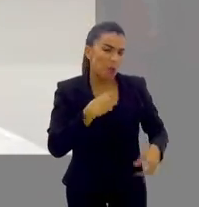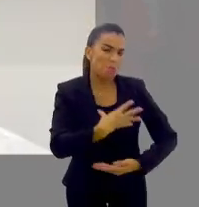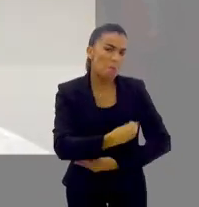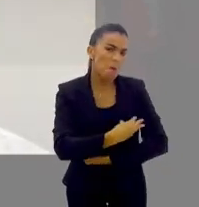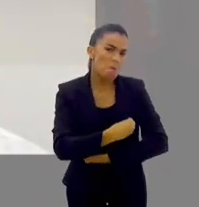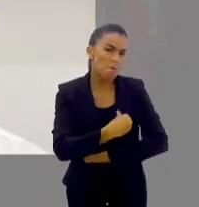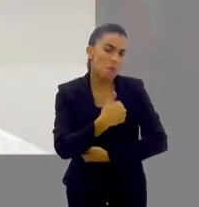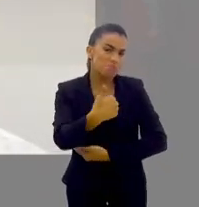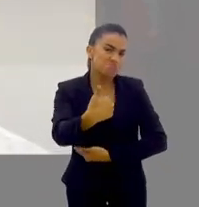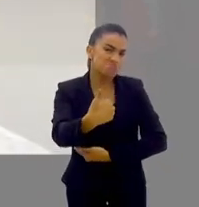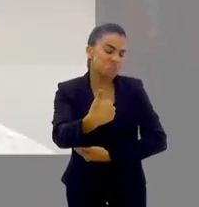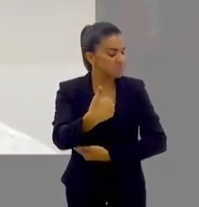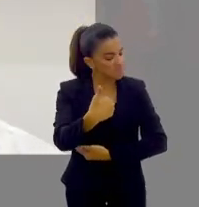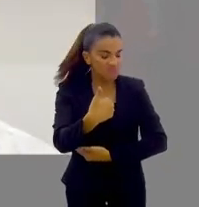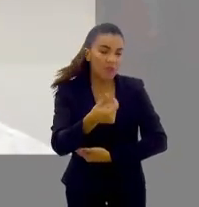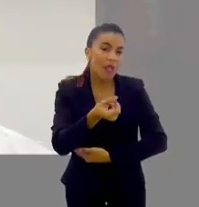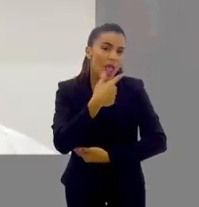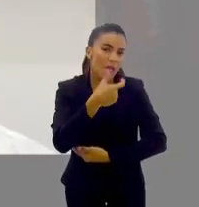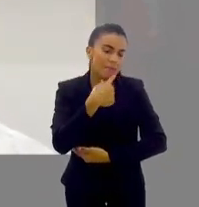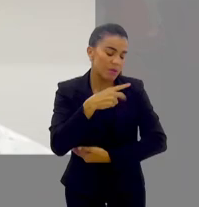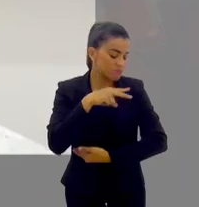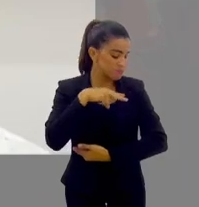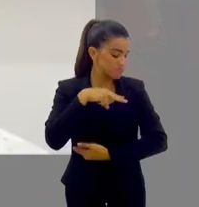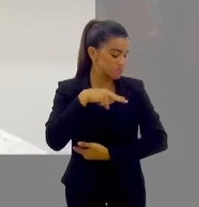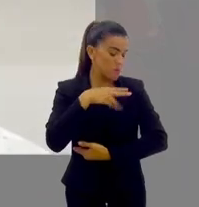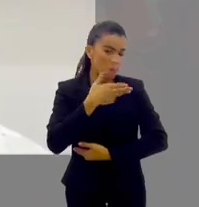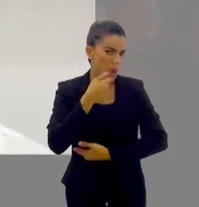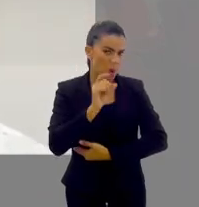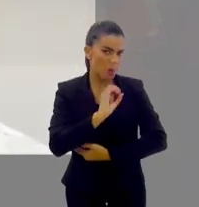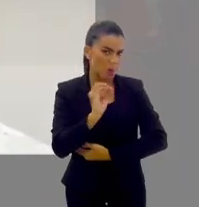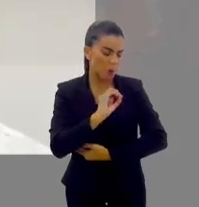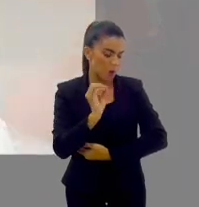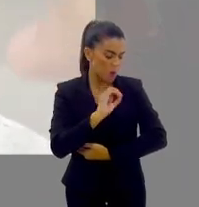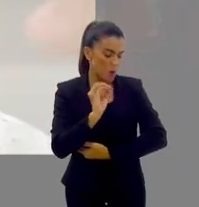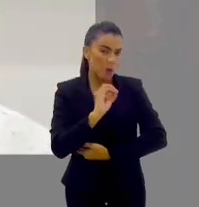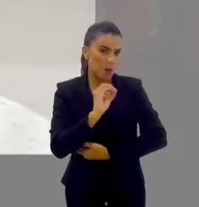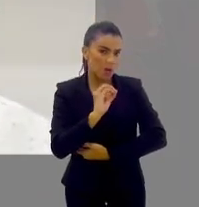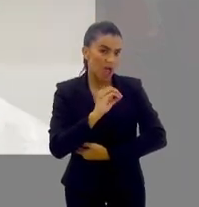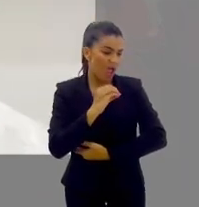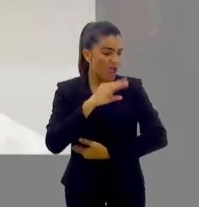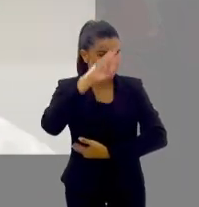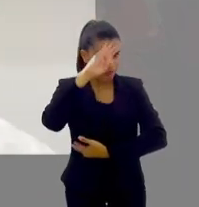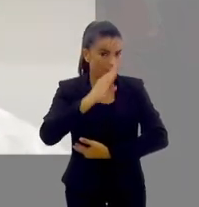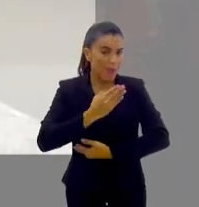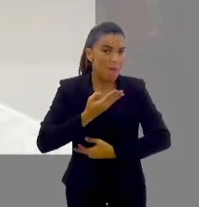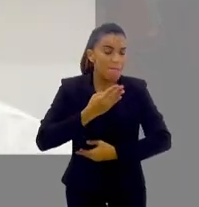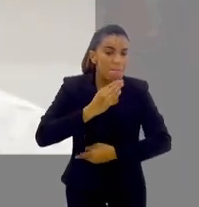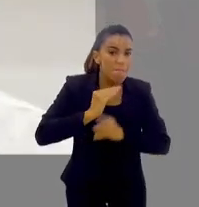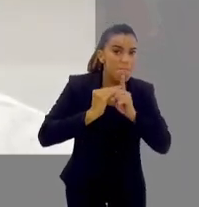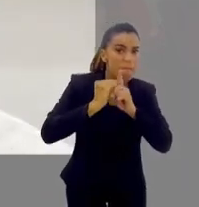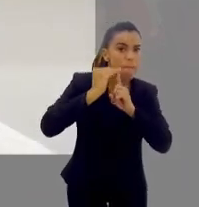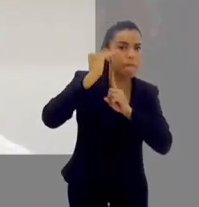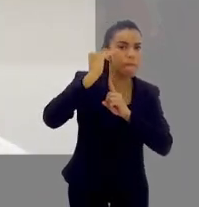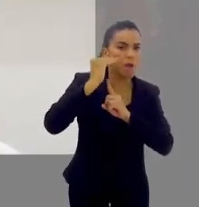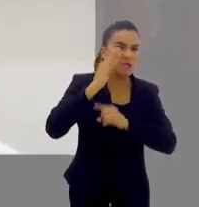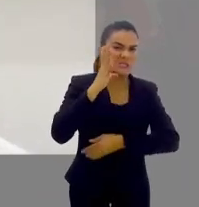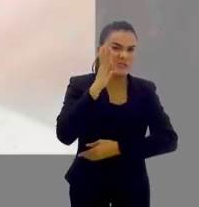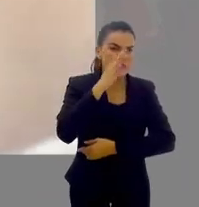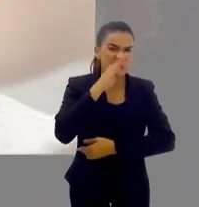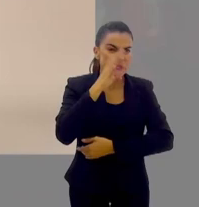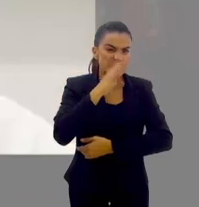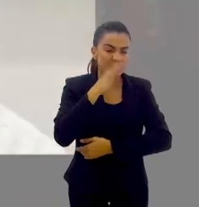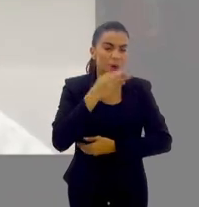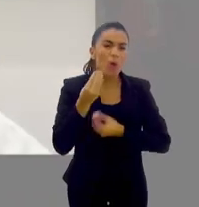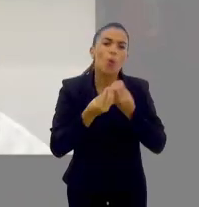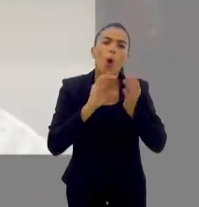ótimo, mamando bem, comendo bem, faz um antitérmico e observa. Não melhorou? A febre está alta e persistente?